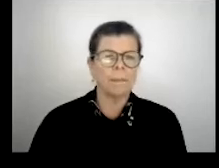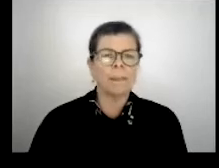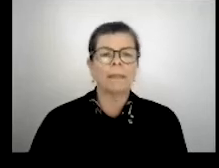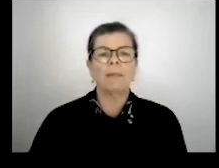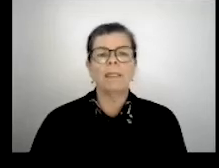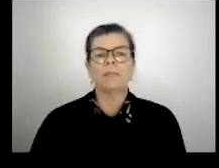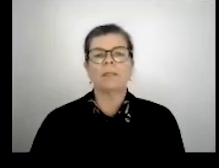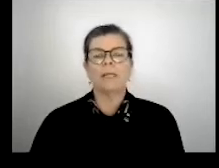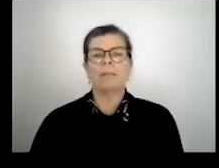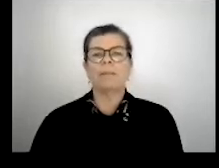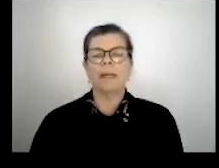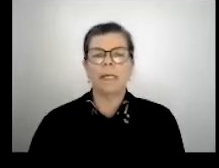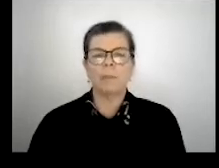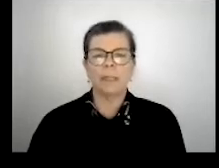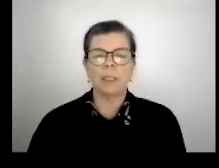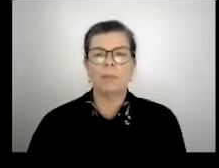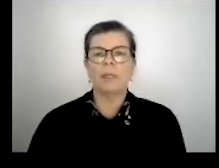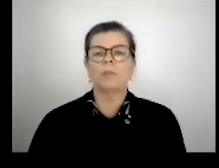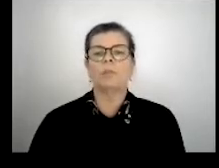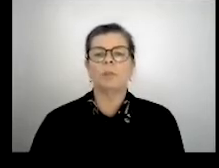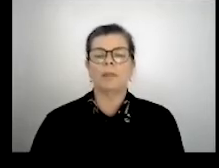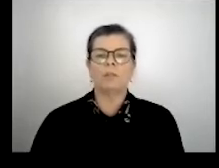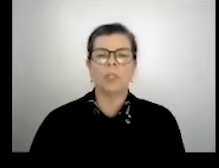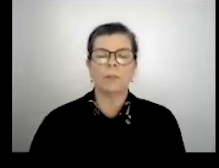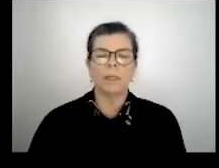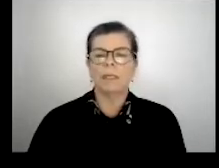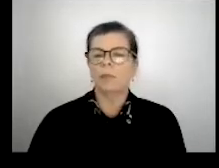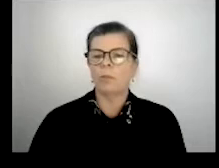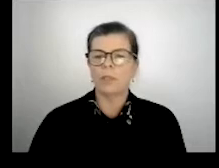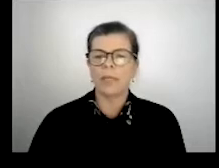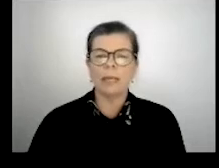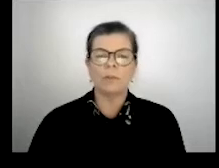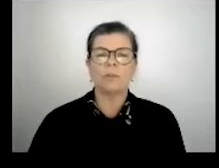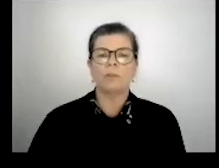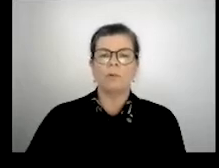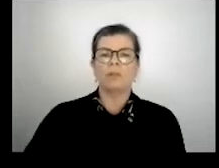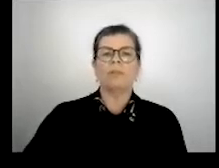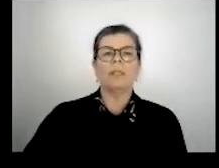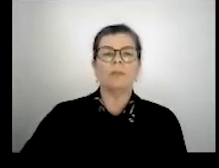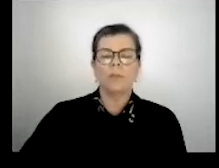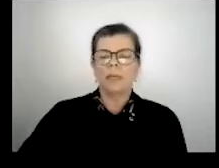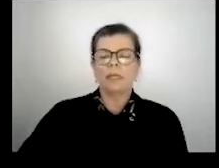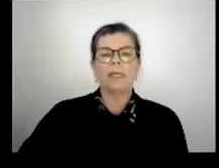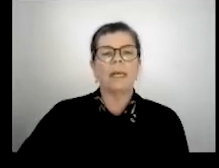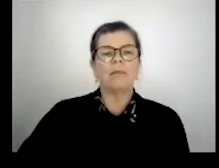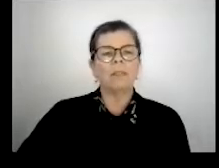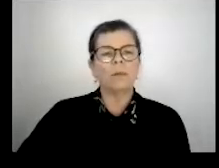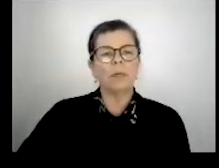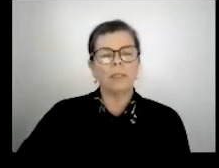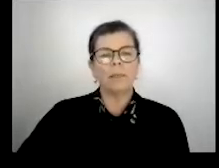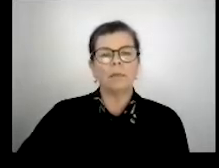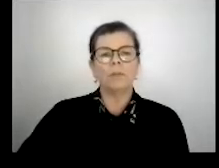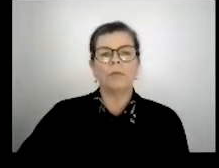emergência. Também temos que estar preparados para atendimento de múltiplas vítimas, tendo processos e fluxos definidos e que devem